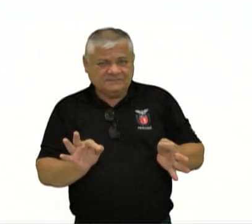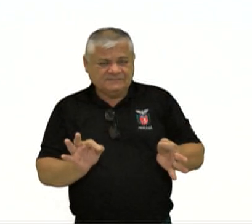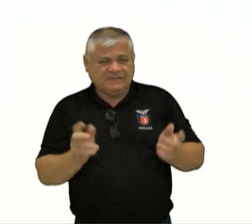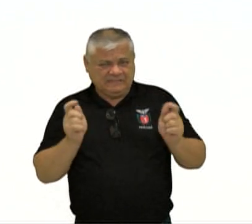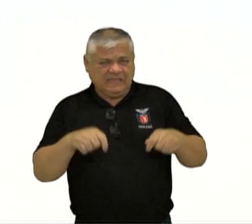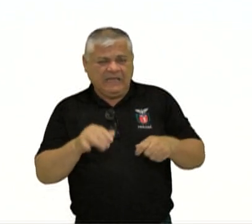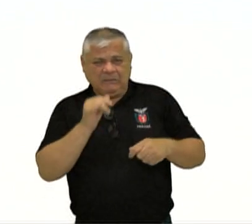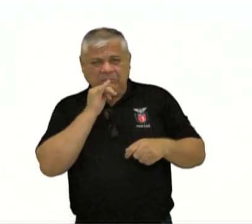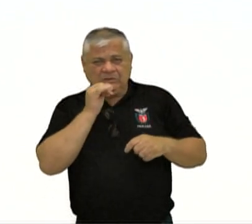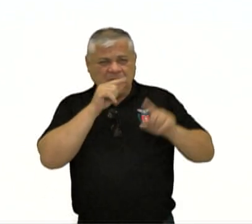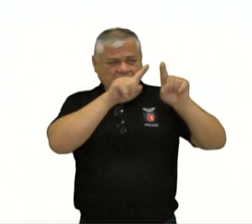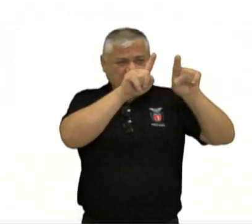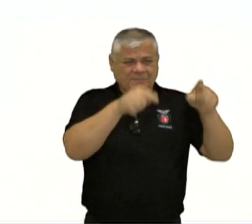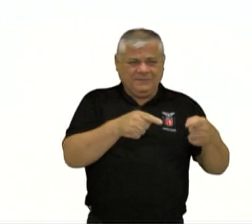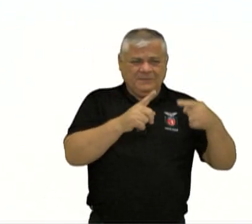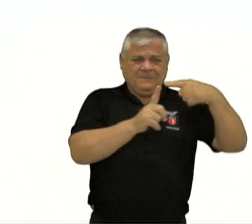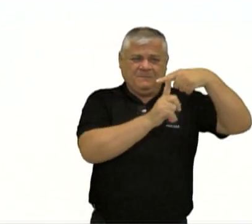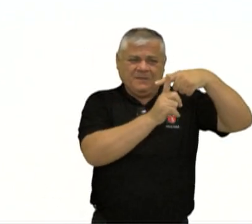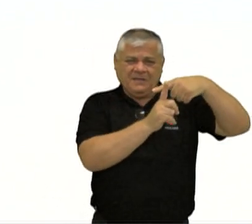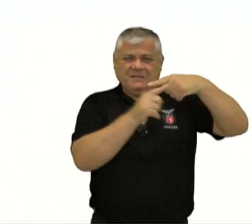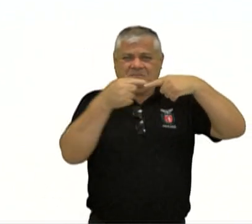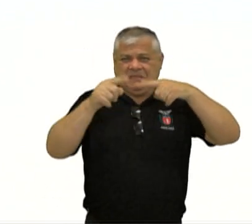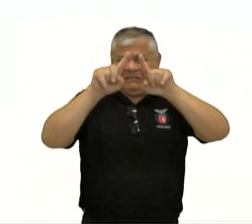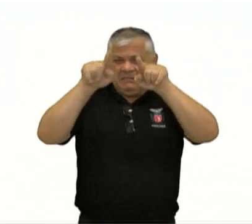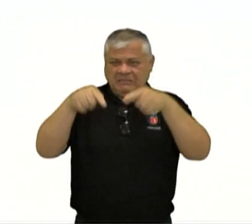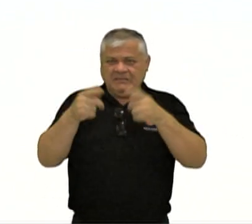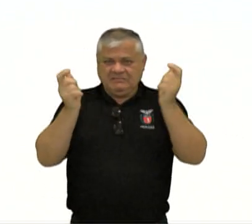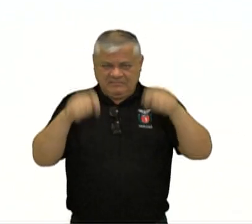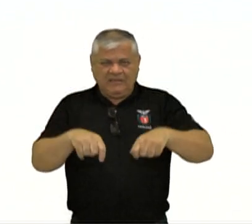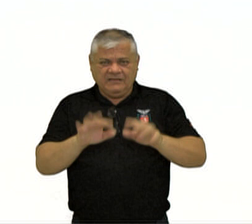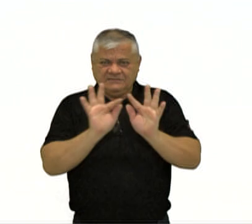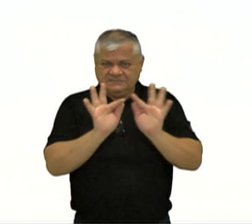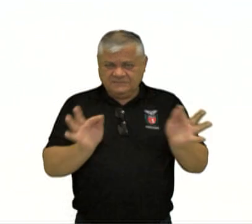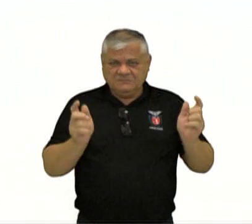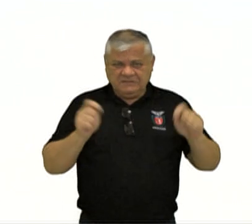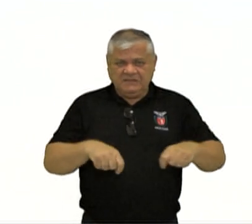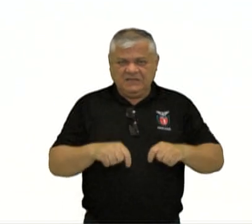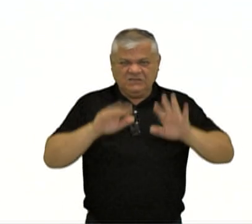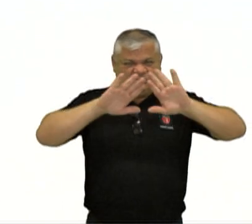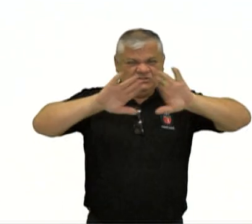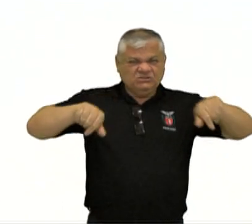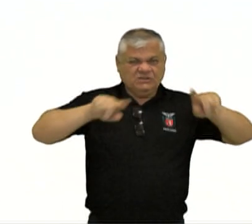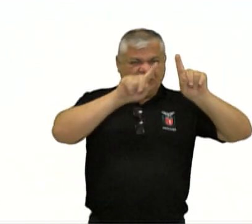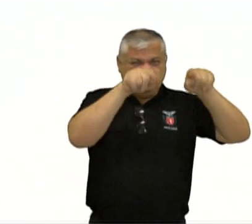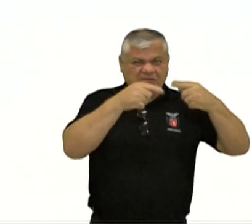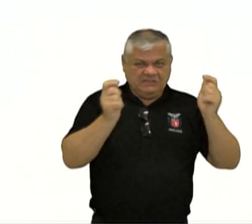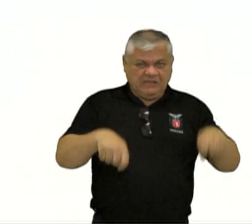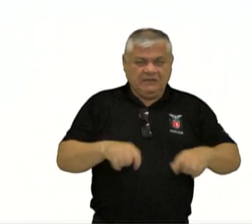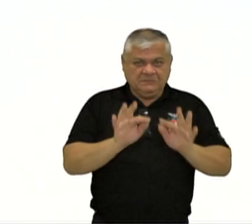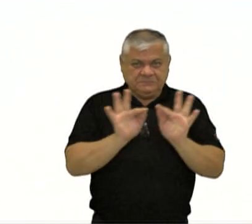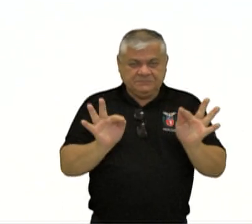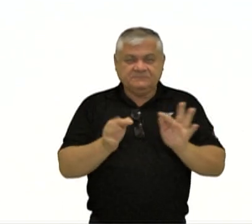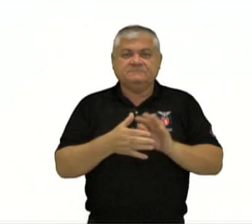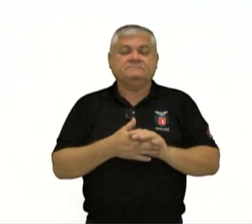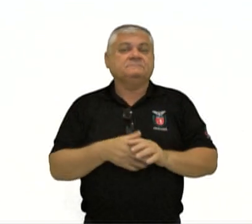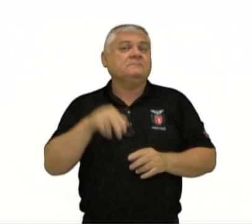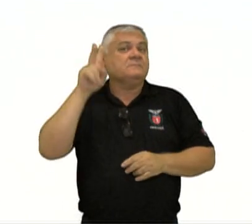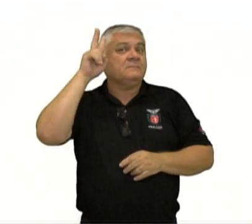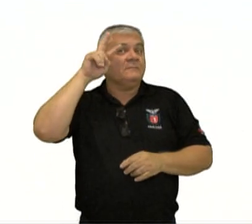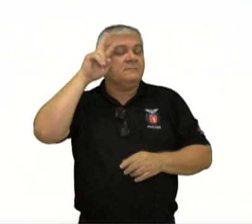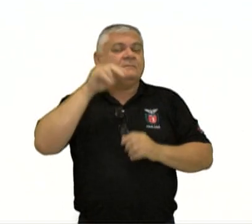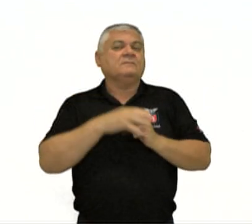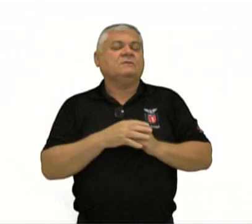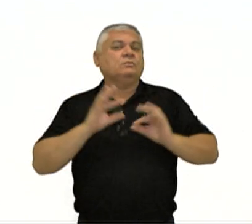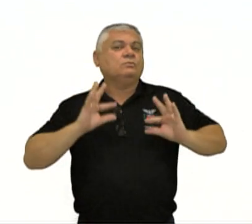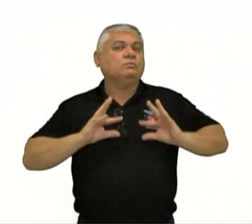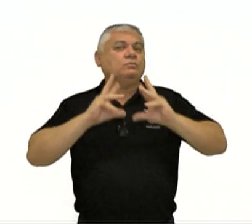essa expressão que a gente está escrevendo, com parênteses, com um monte de sinal, será que dá para a gente deixar isso aqui mais simples? Lembre-se, todo